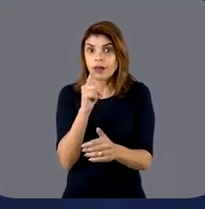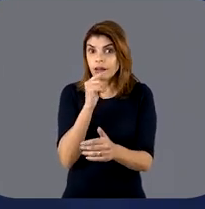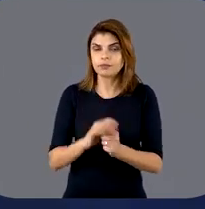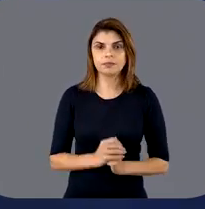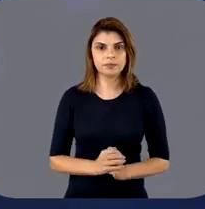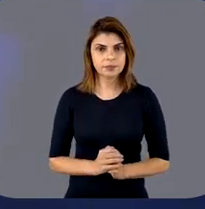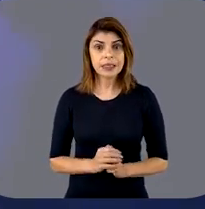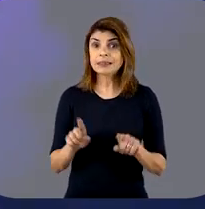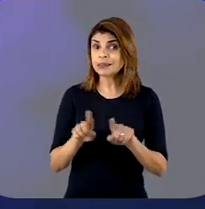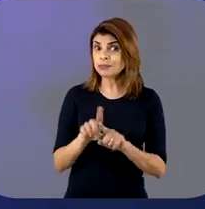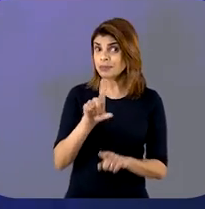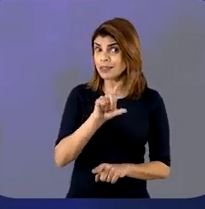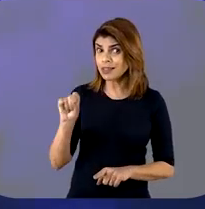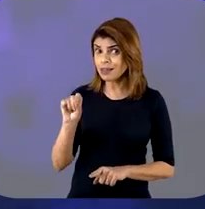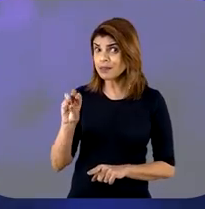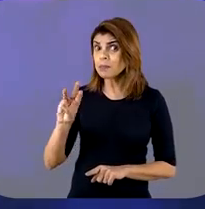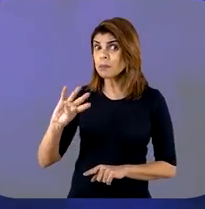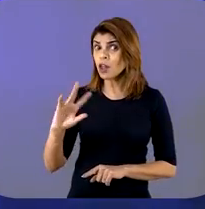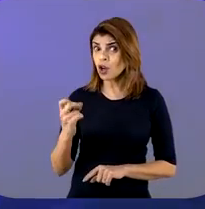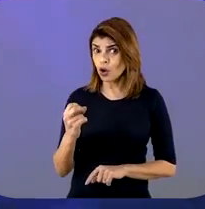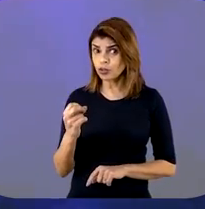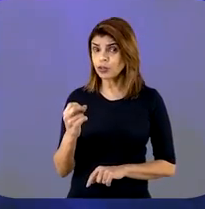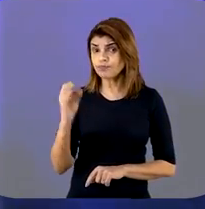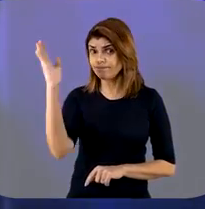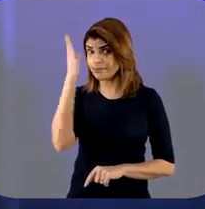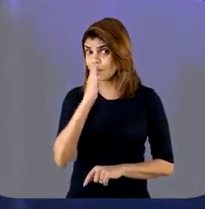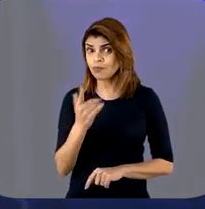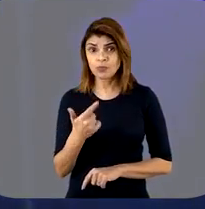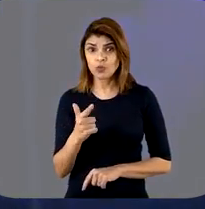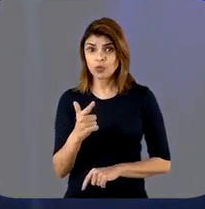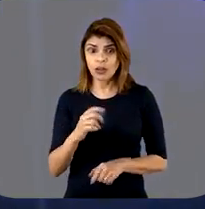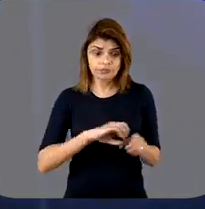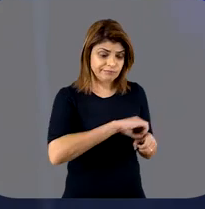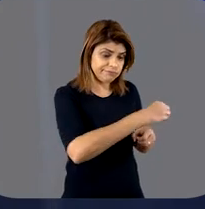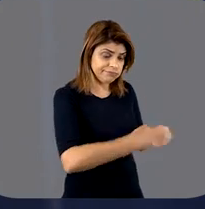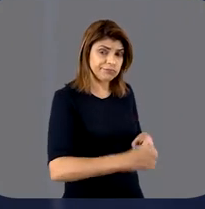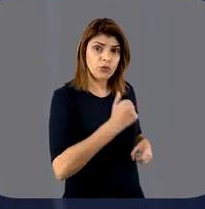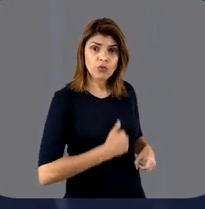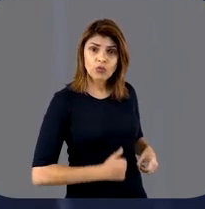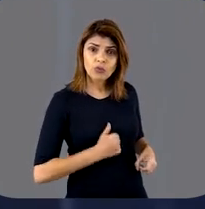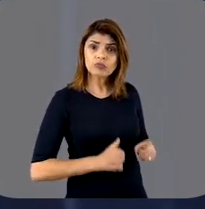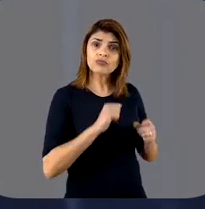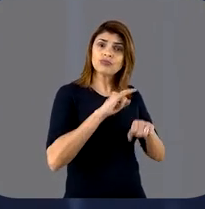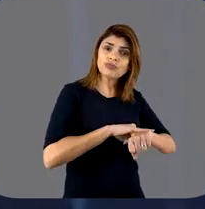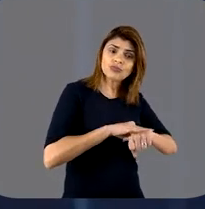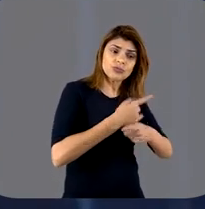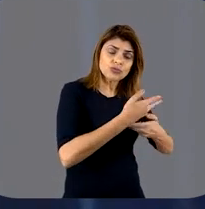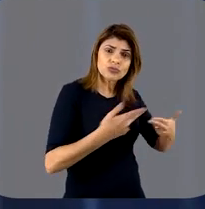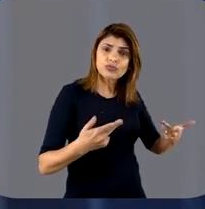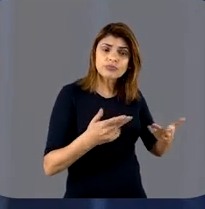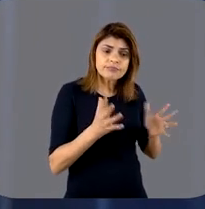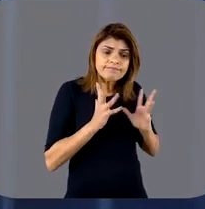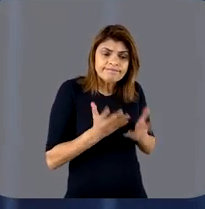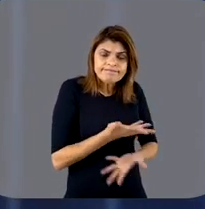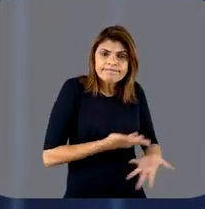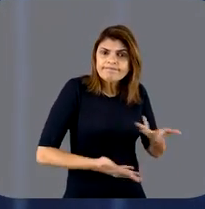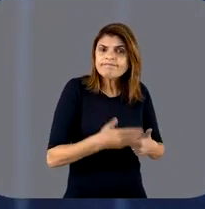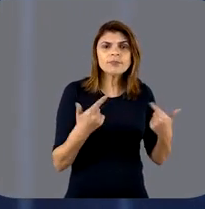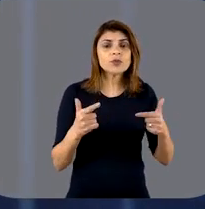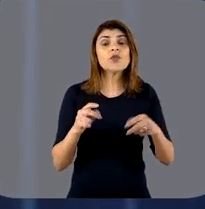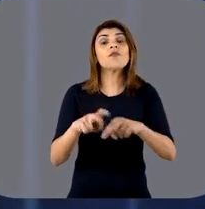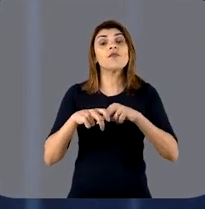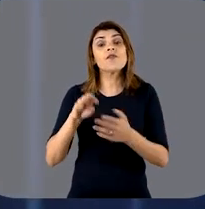brasileiros vivem sem esgoto tratado. Dados do IBGE que revelam a dura realidade da falta de